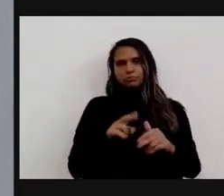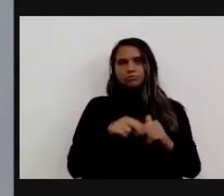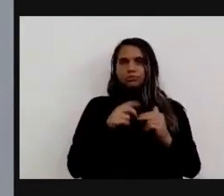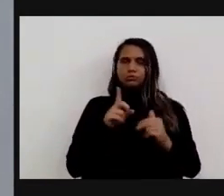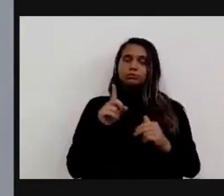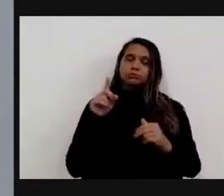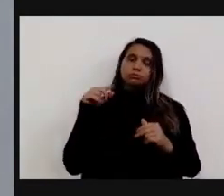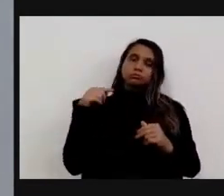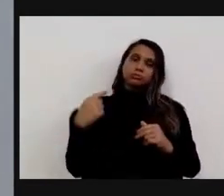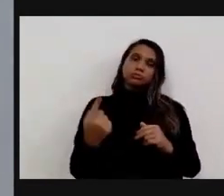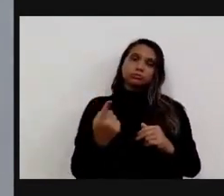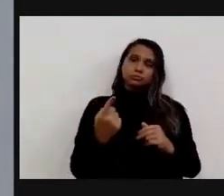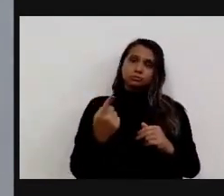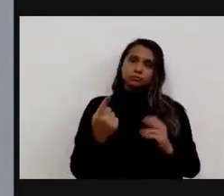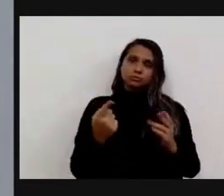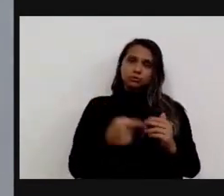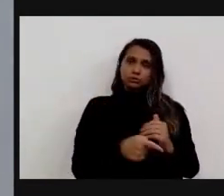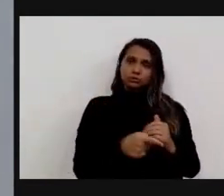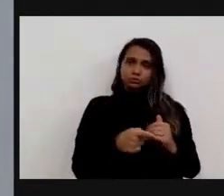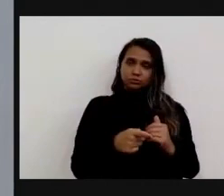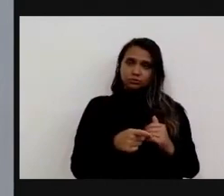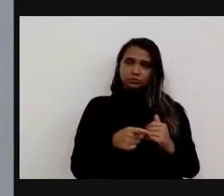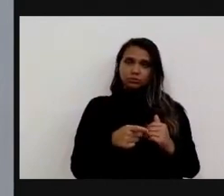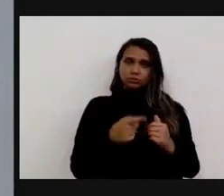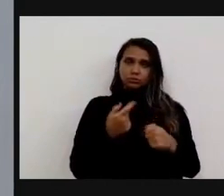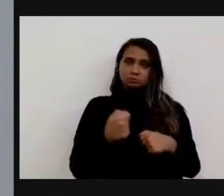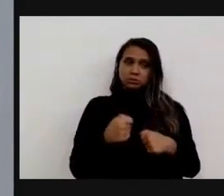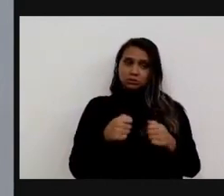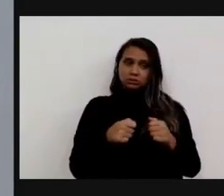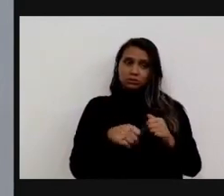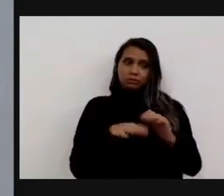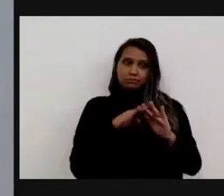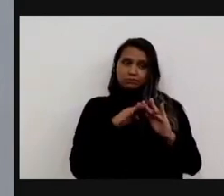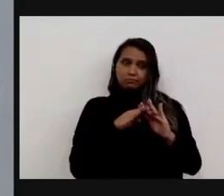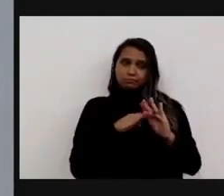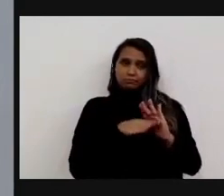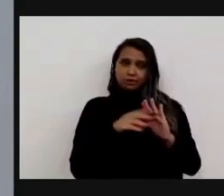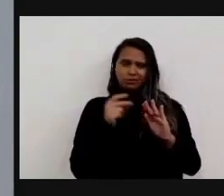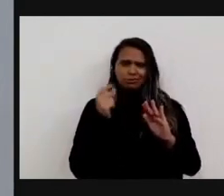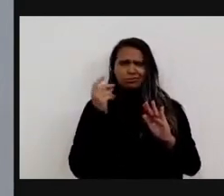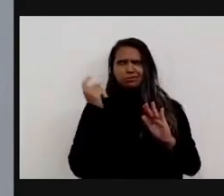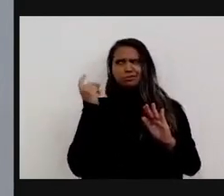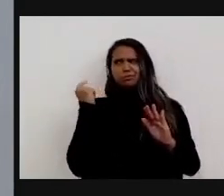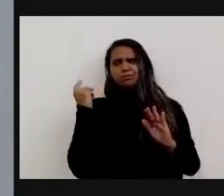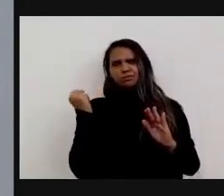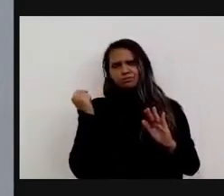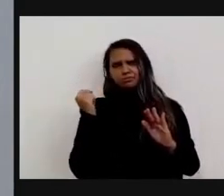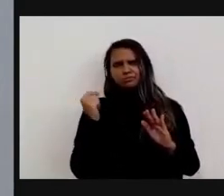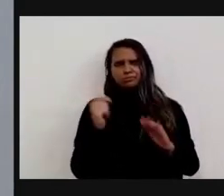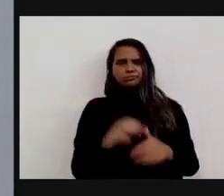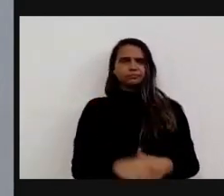gente entrou depois isso deveria estar planejado lá desde o início